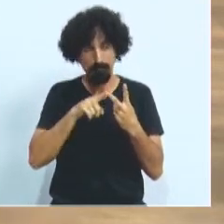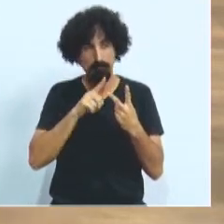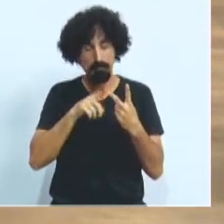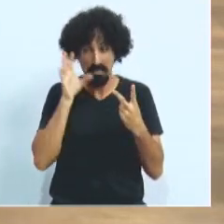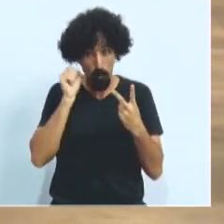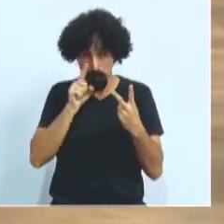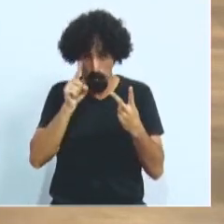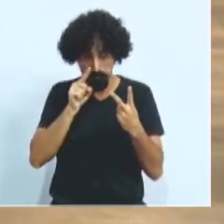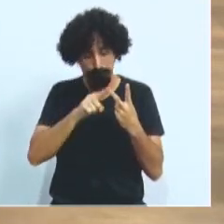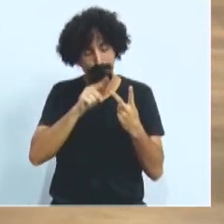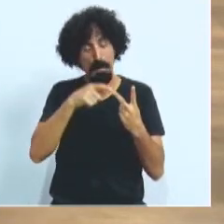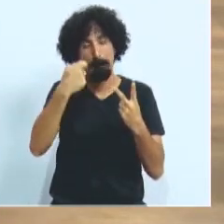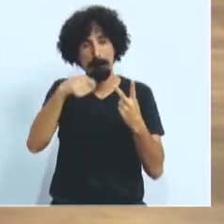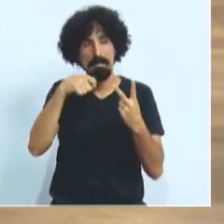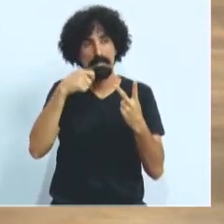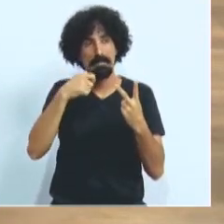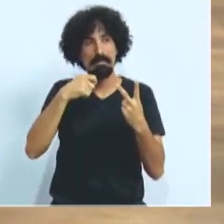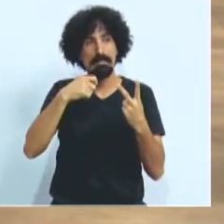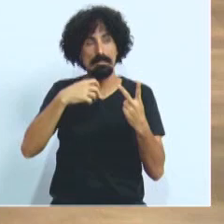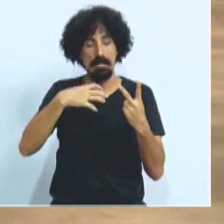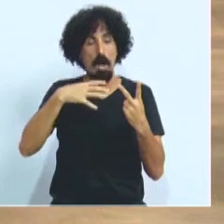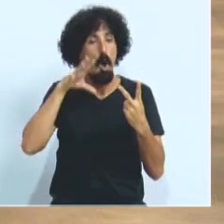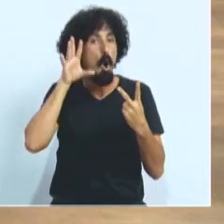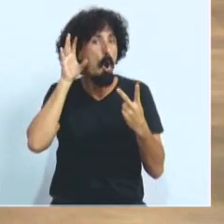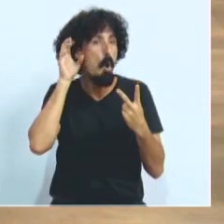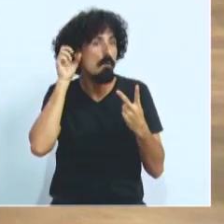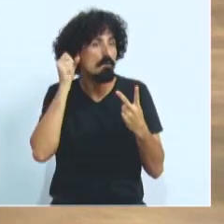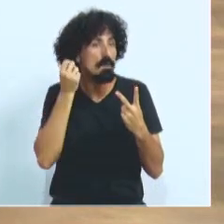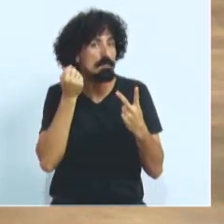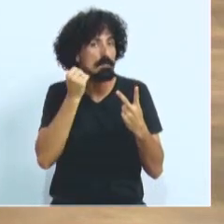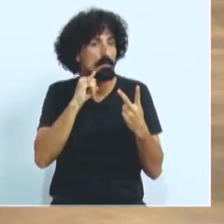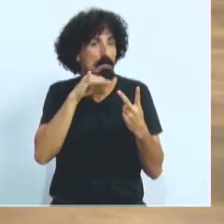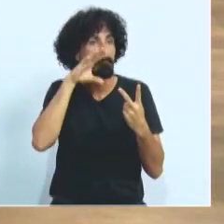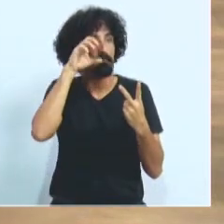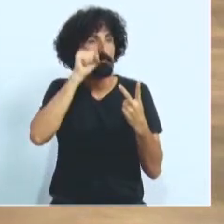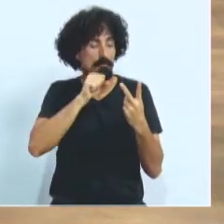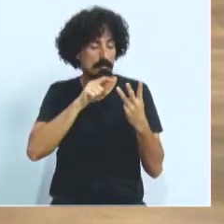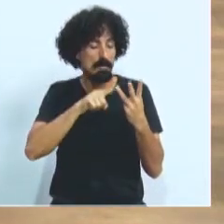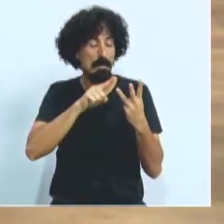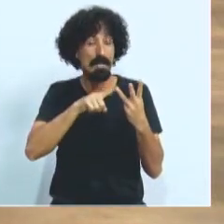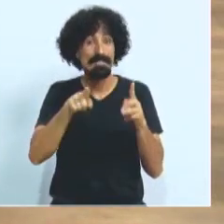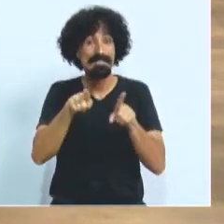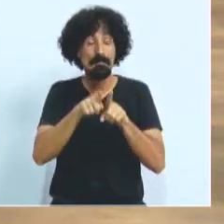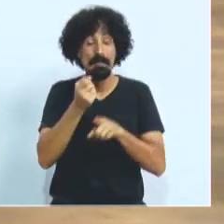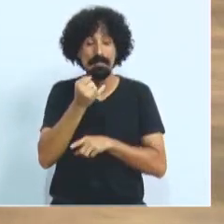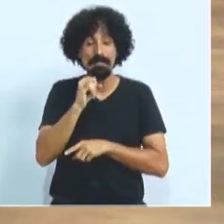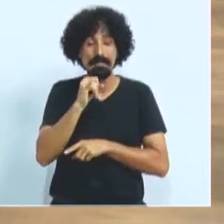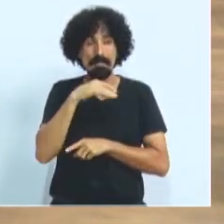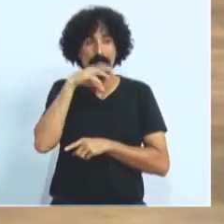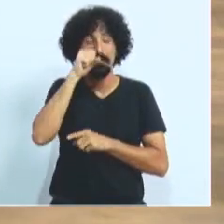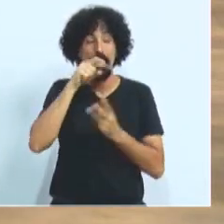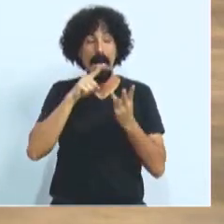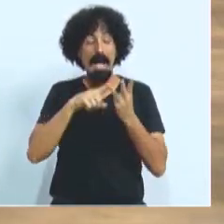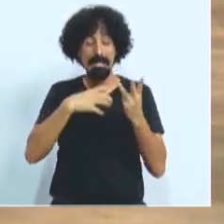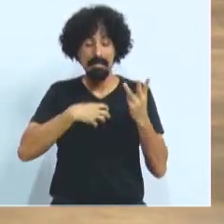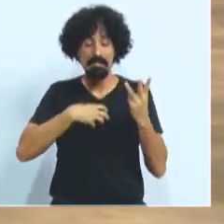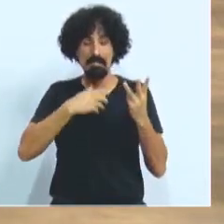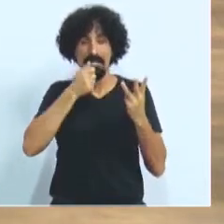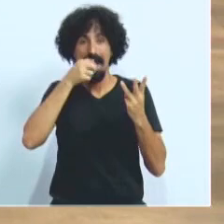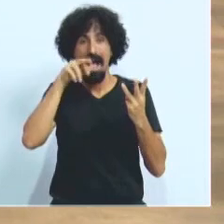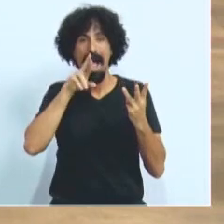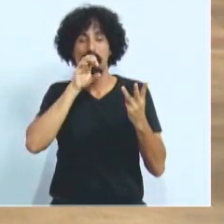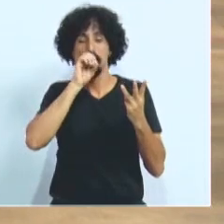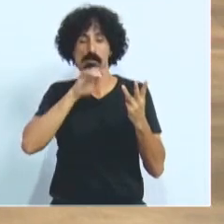você vai tentar ouvir aqui se ela está respirando. E chega mais perto para tentar sentir o literalmente ar. Literalmente ver,